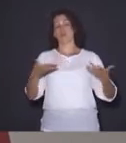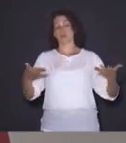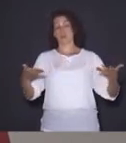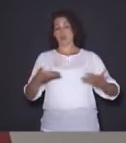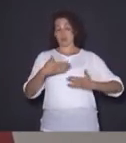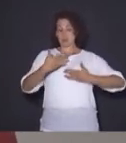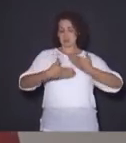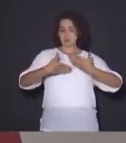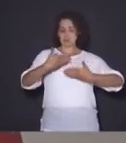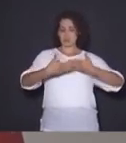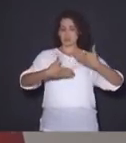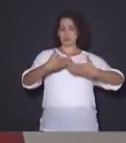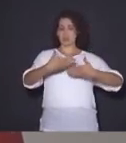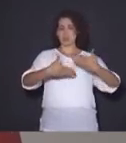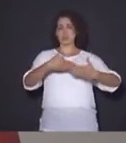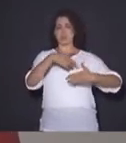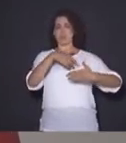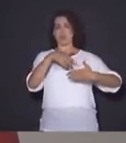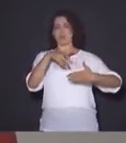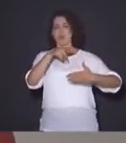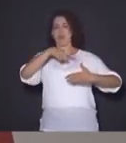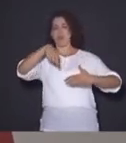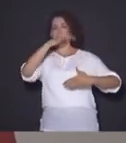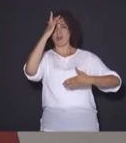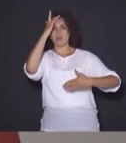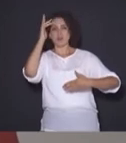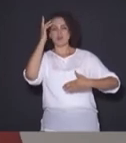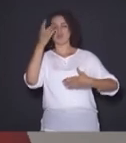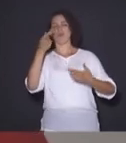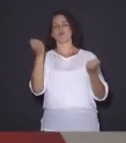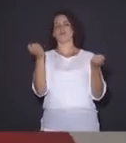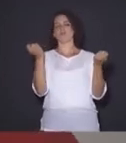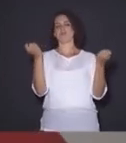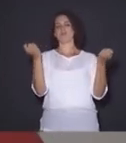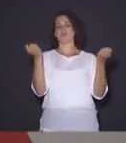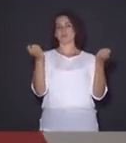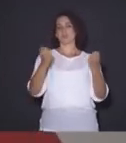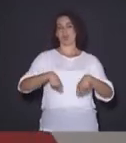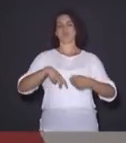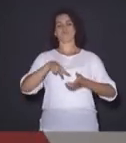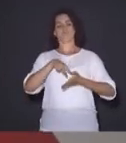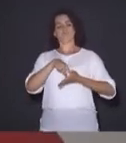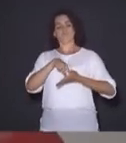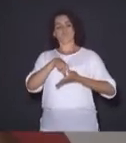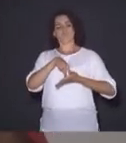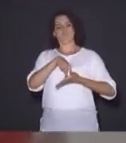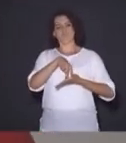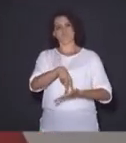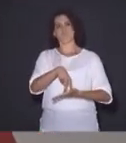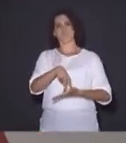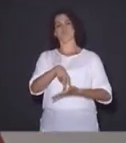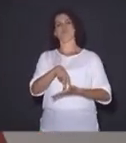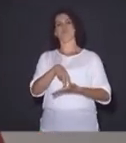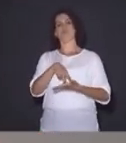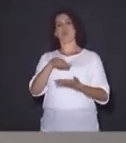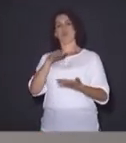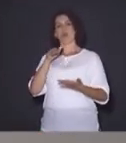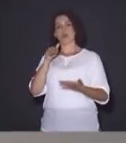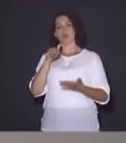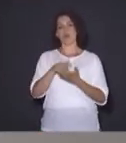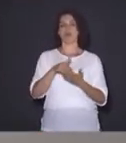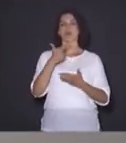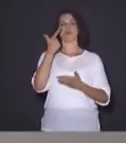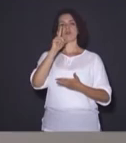processo fazer um processo capaz dessa resistência gerar um processo novo